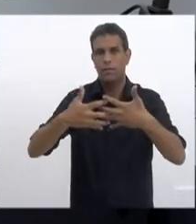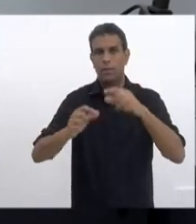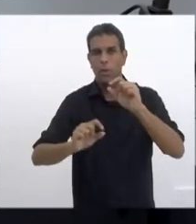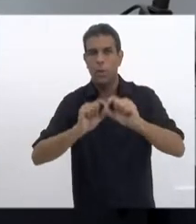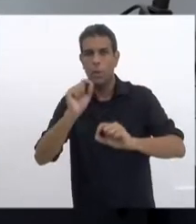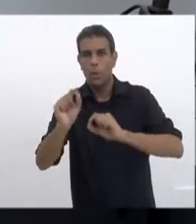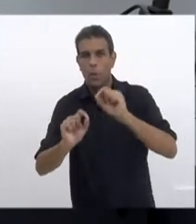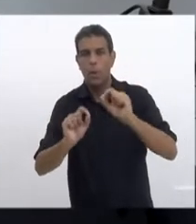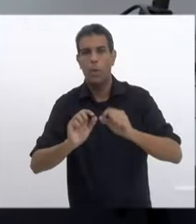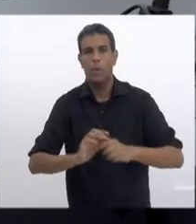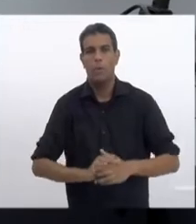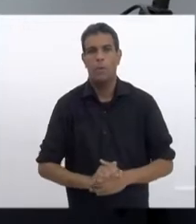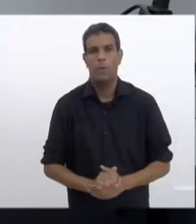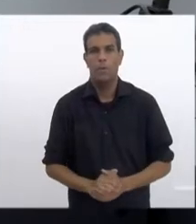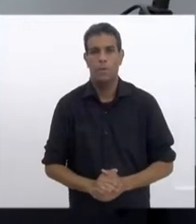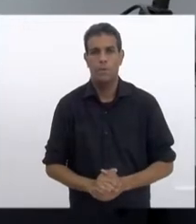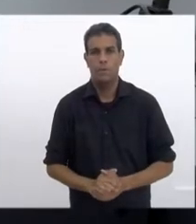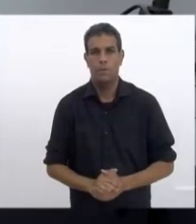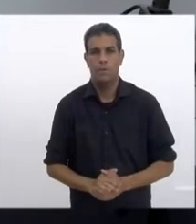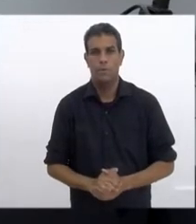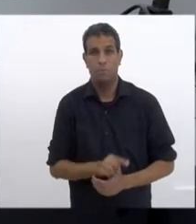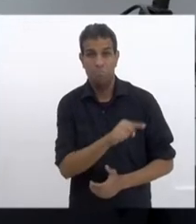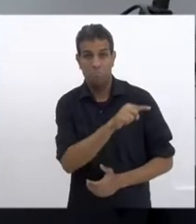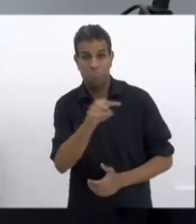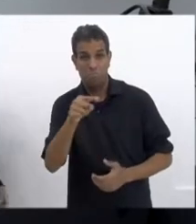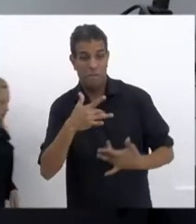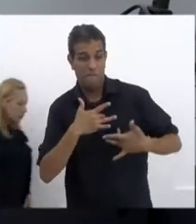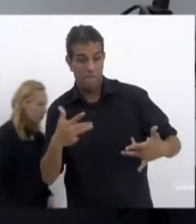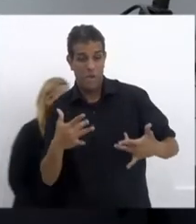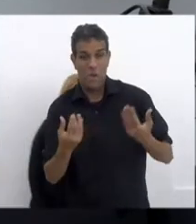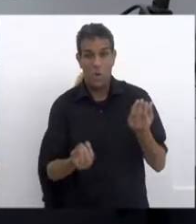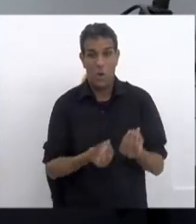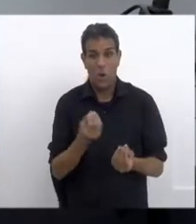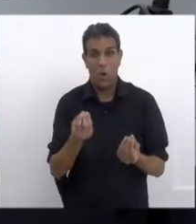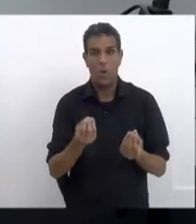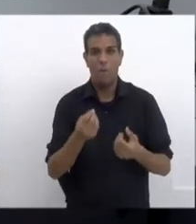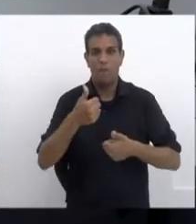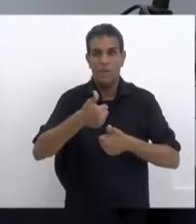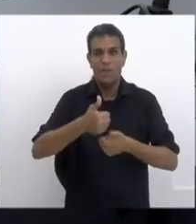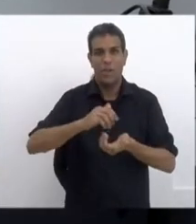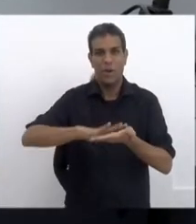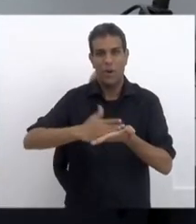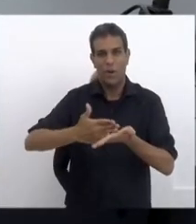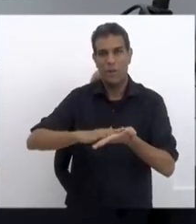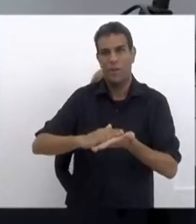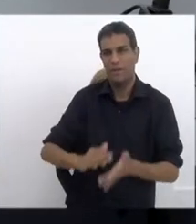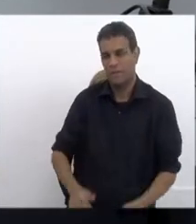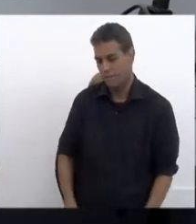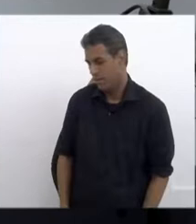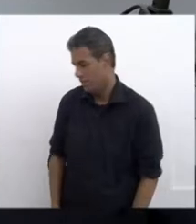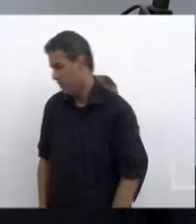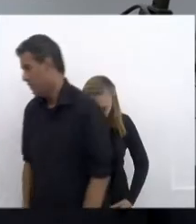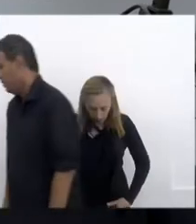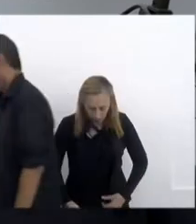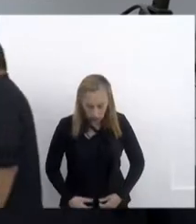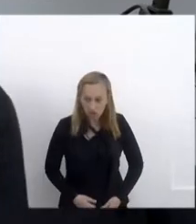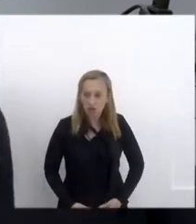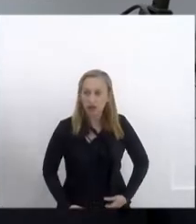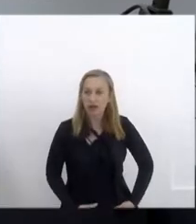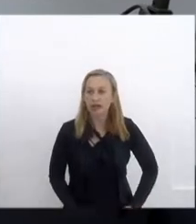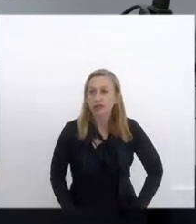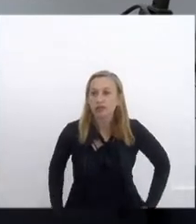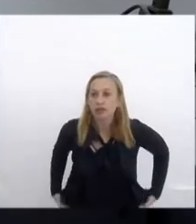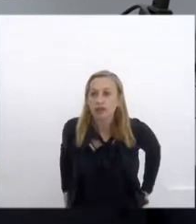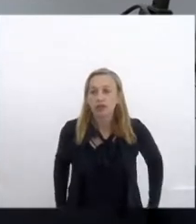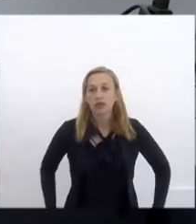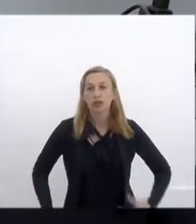digno com o acolhido. Nós só trabalhamos com área voluntária, o acolhido é voluntário, né, conforme a RDC 29. Hoje já tem a lei 13.840, né, que